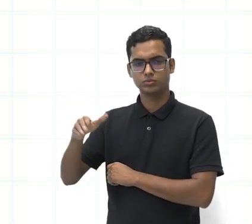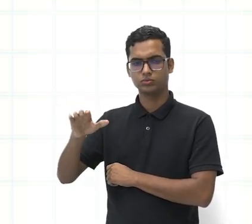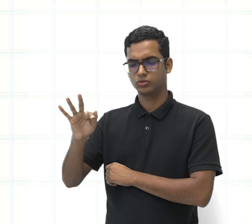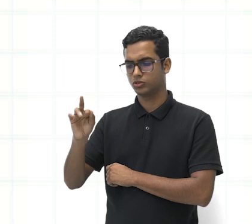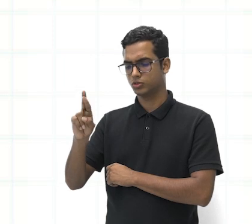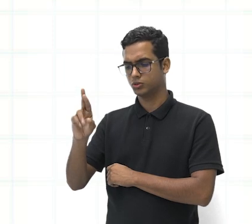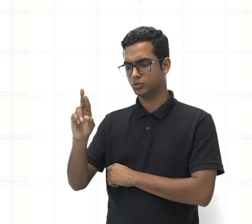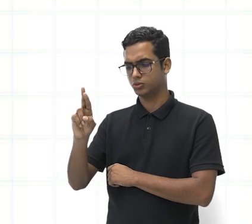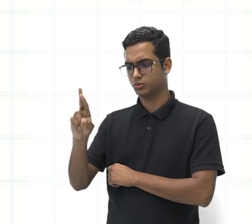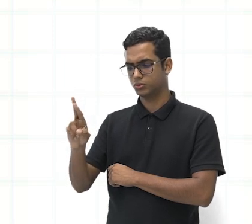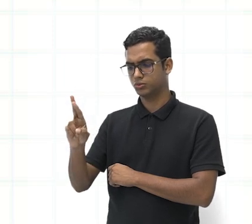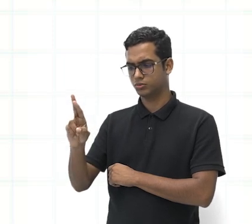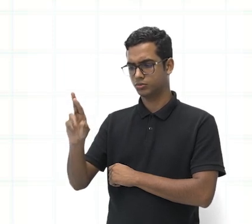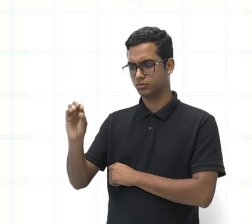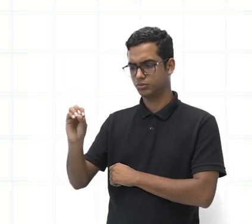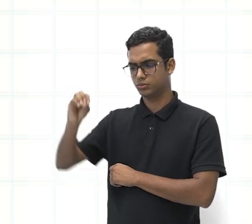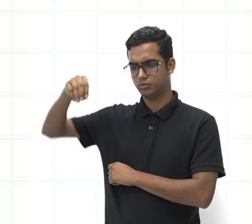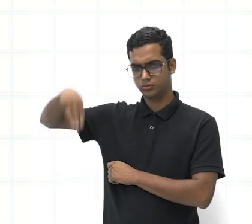Onde?